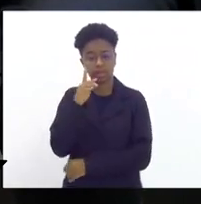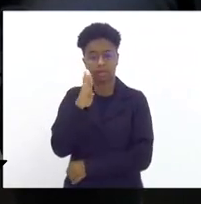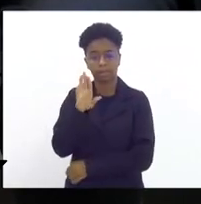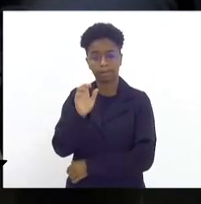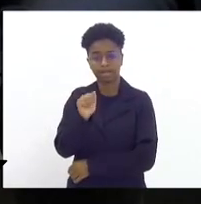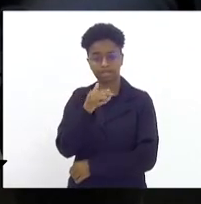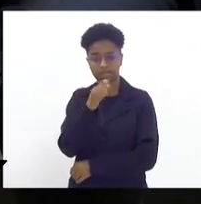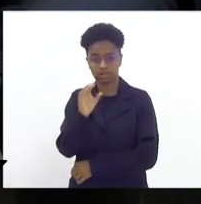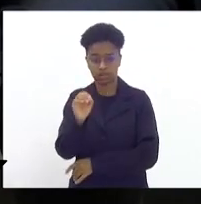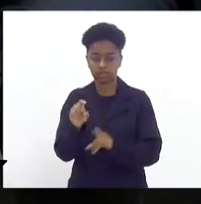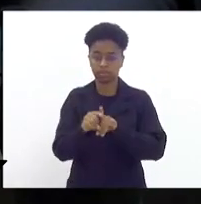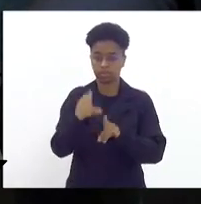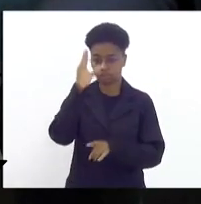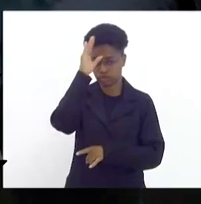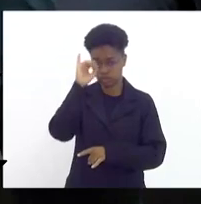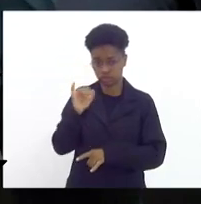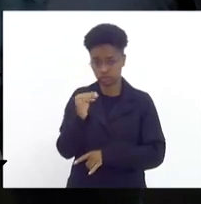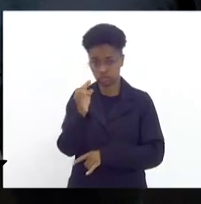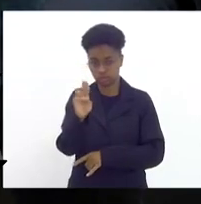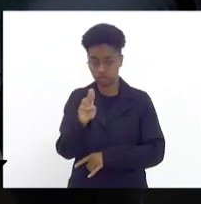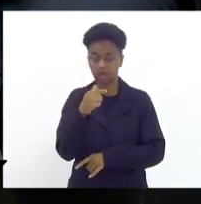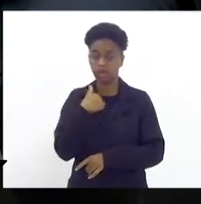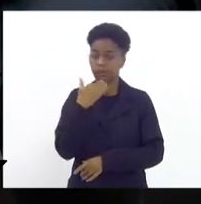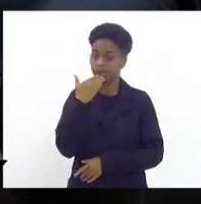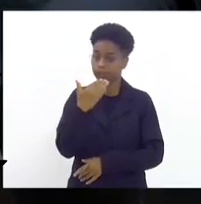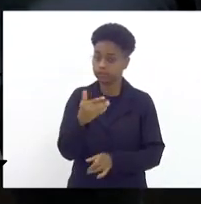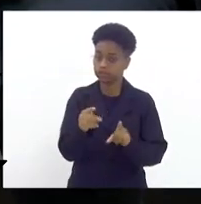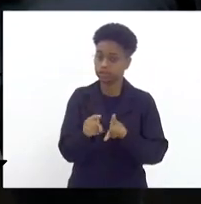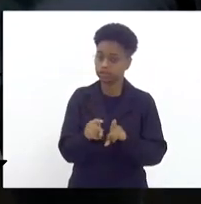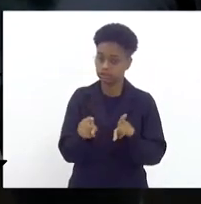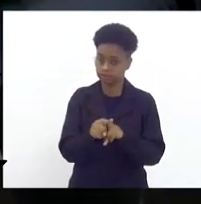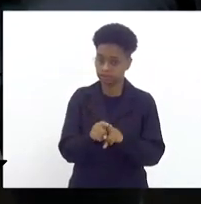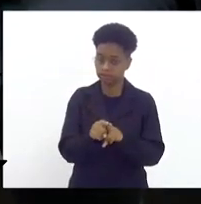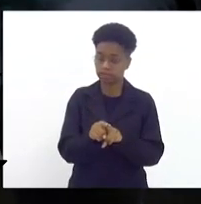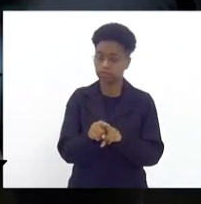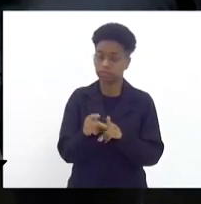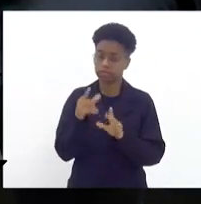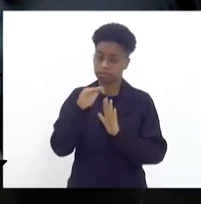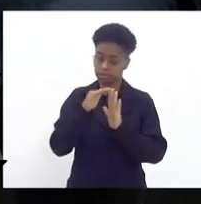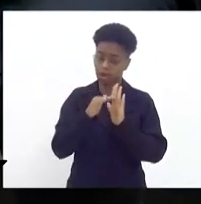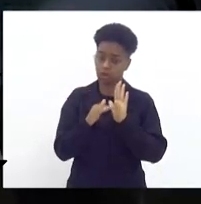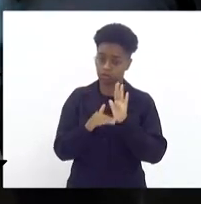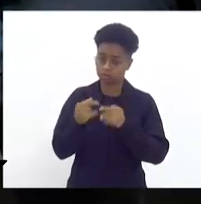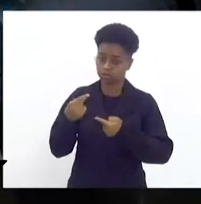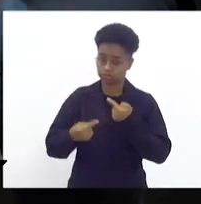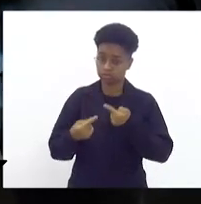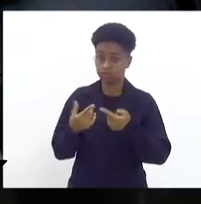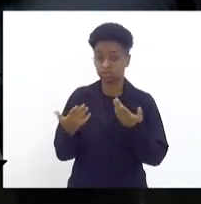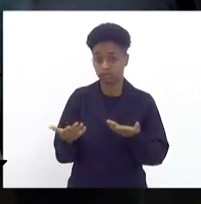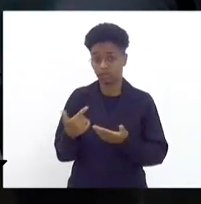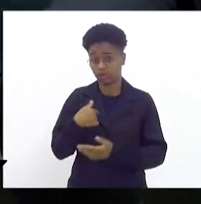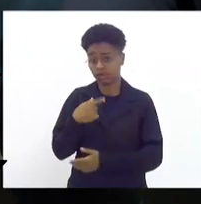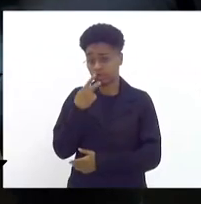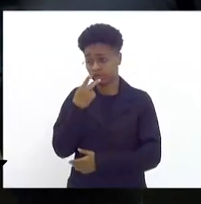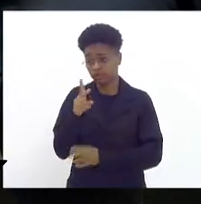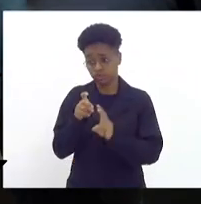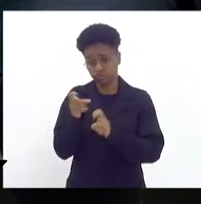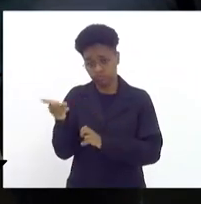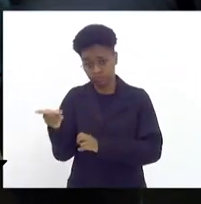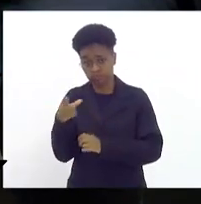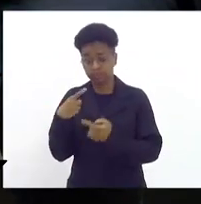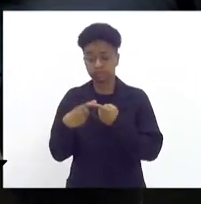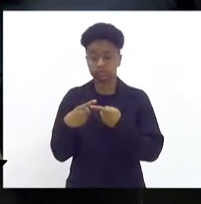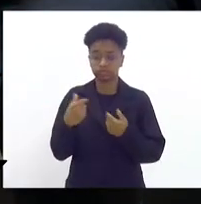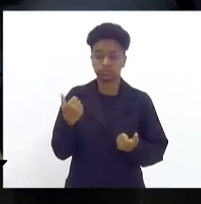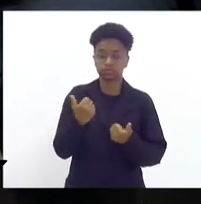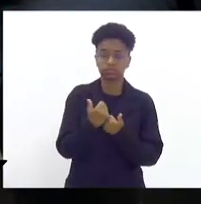Ju, pedindo também que fosse em pauta. Então, Vossa Excelência, que foi citado por mim, fazer como um apoiador,